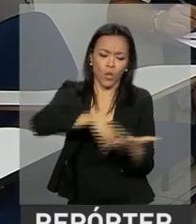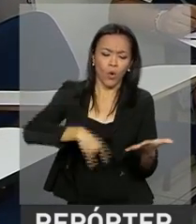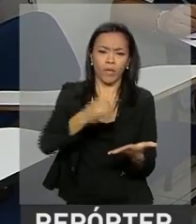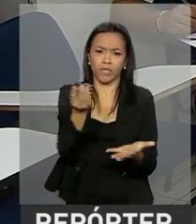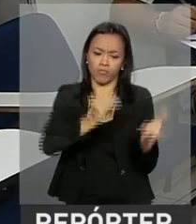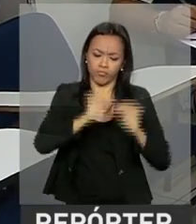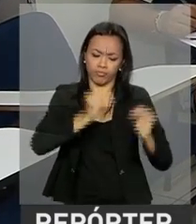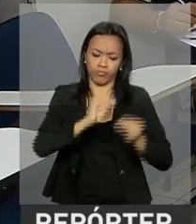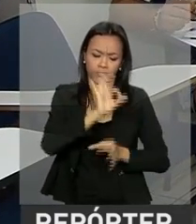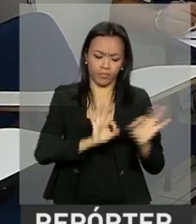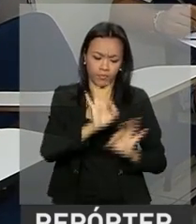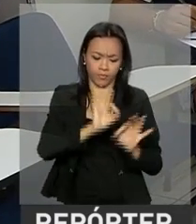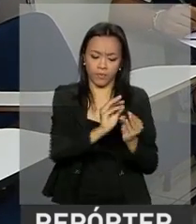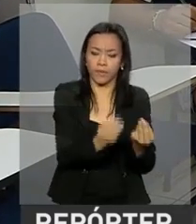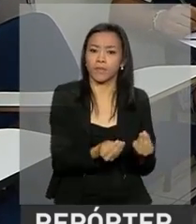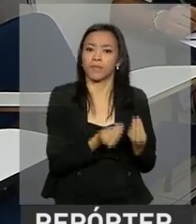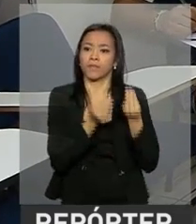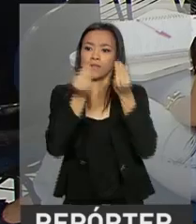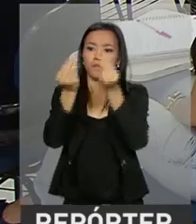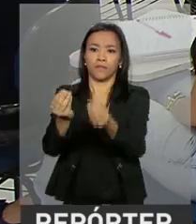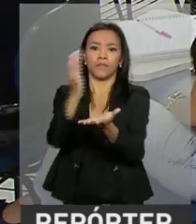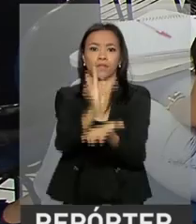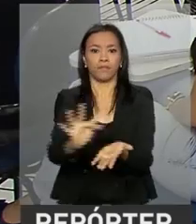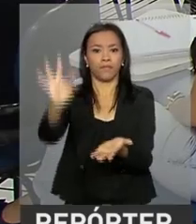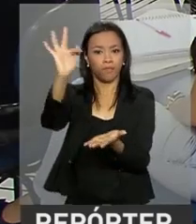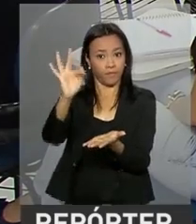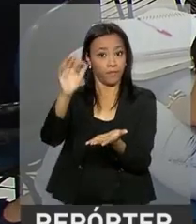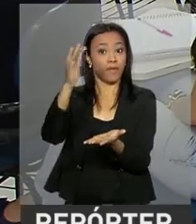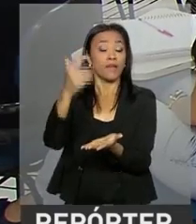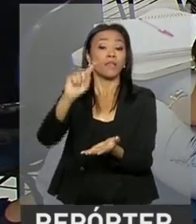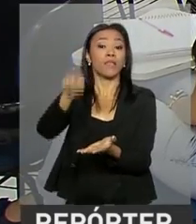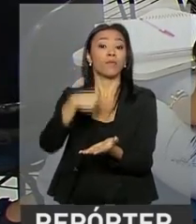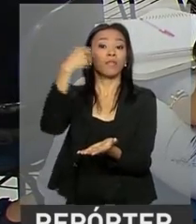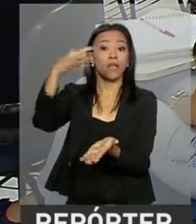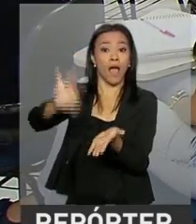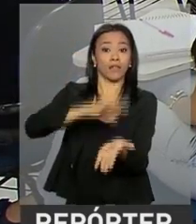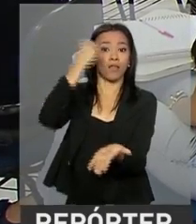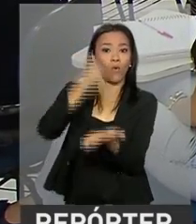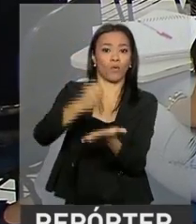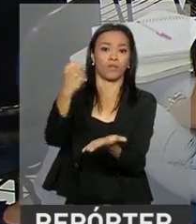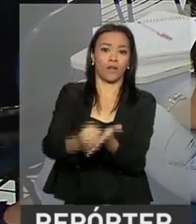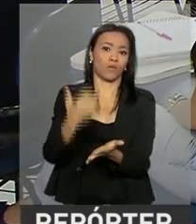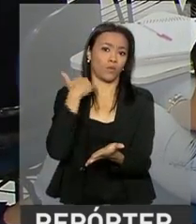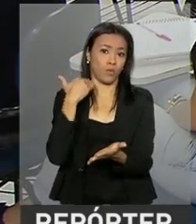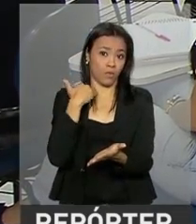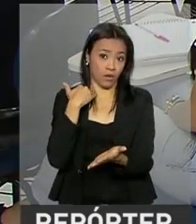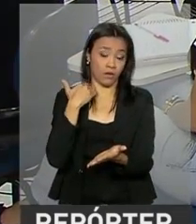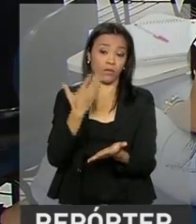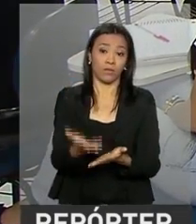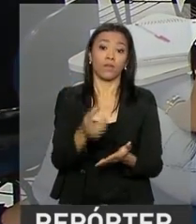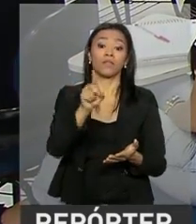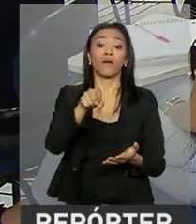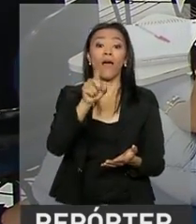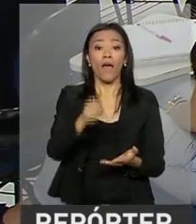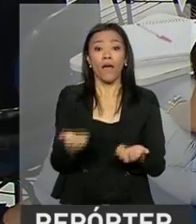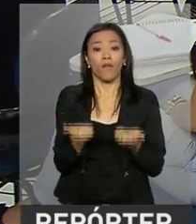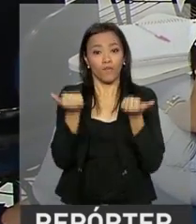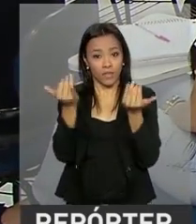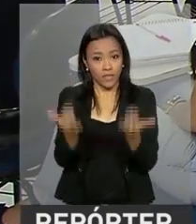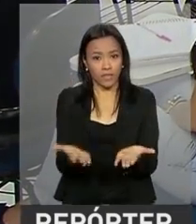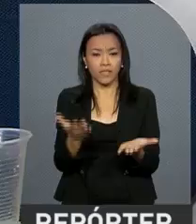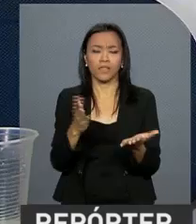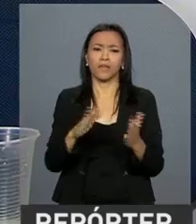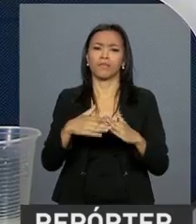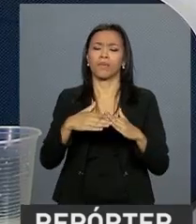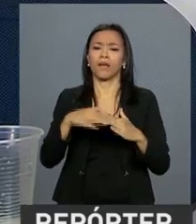para a instituição e assinar o contrato no banco. São mais de 75 mil novas vagas oferecidas por